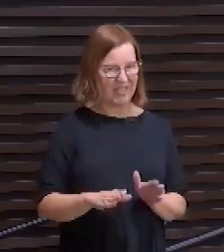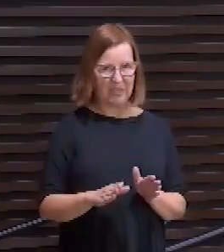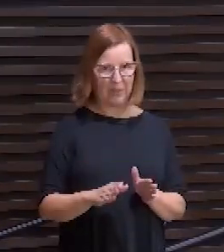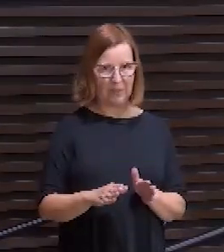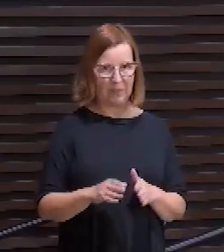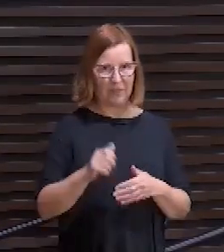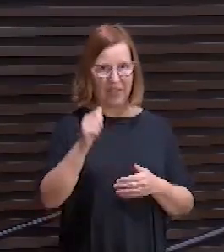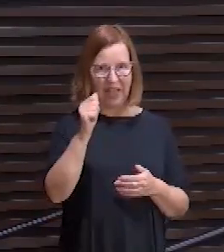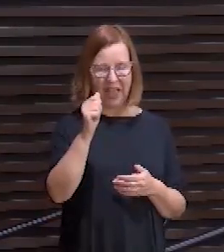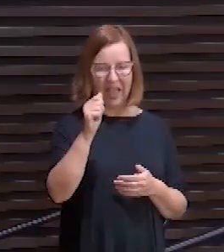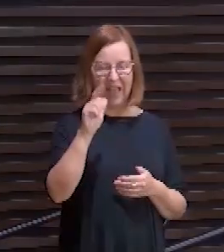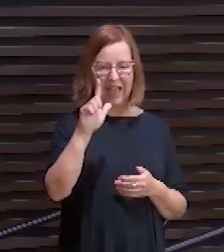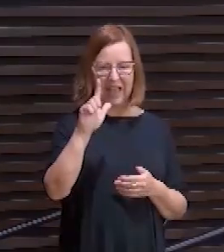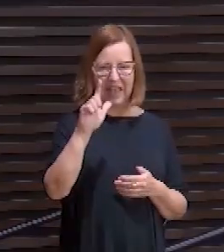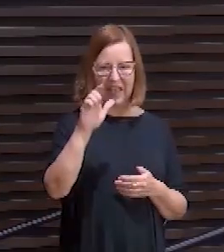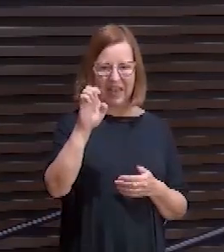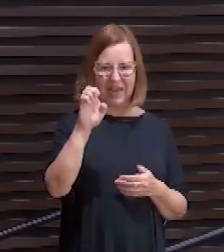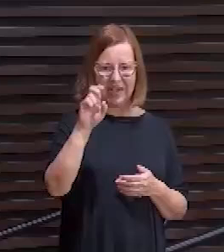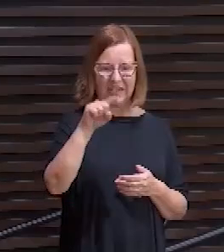Alexandre o Grande,